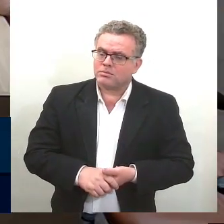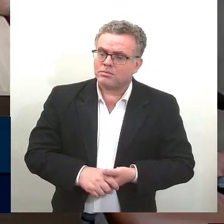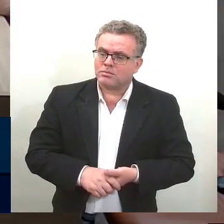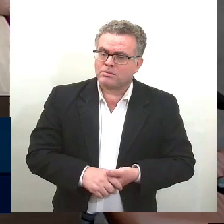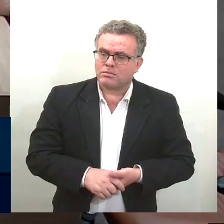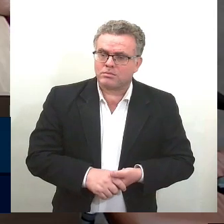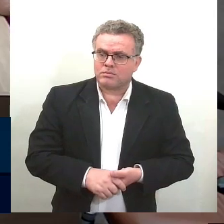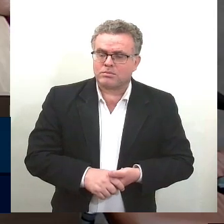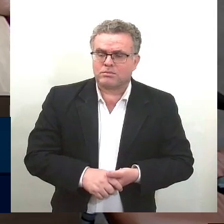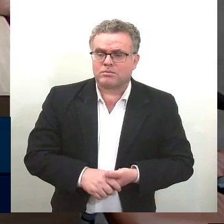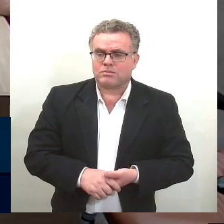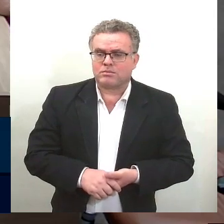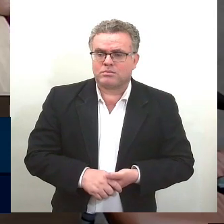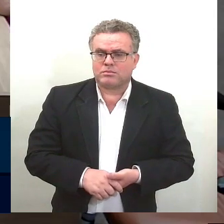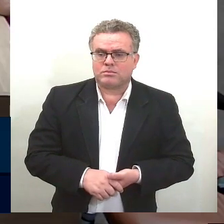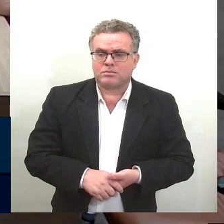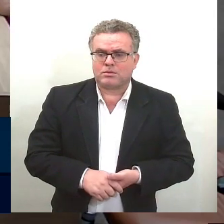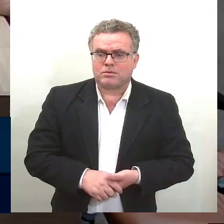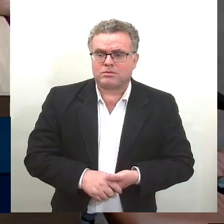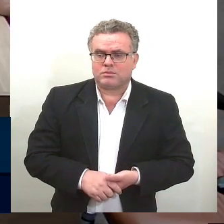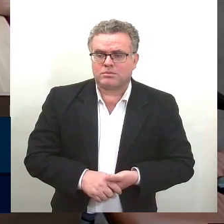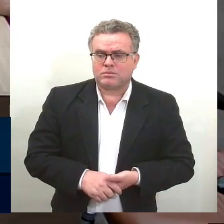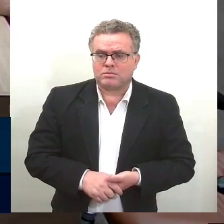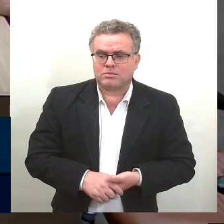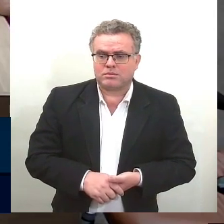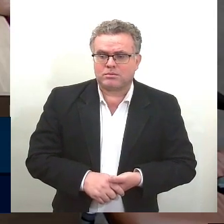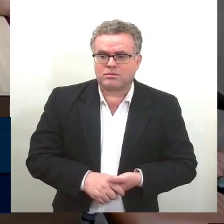Com a palavra a deputada Carminha.